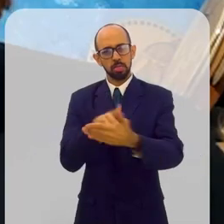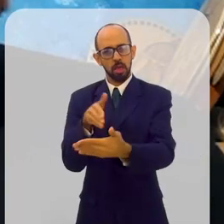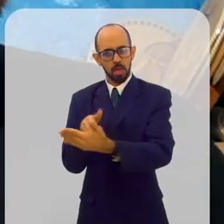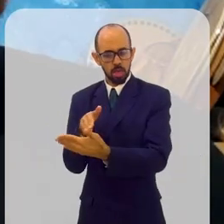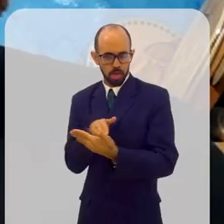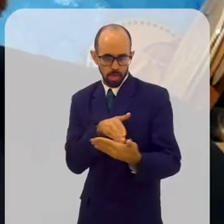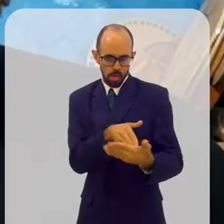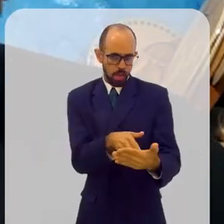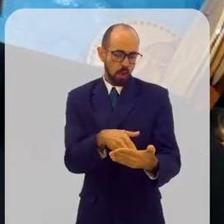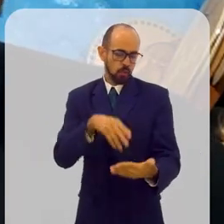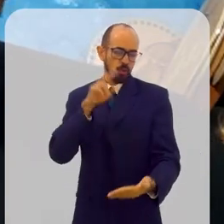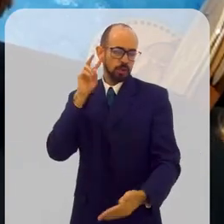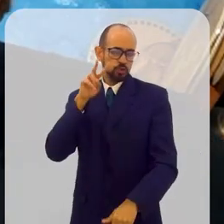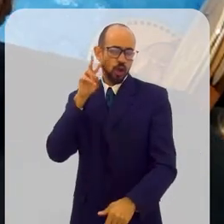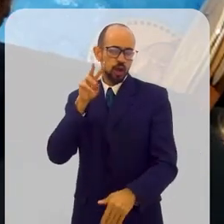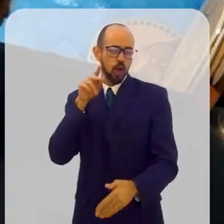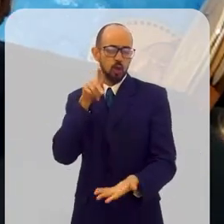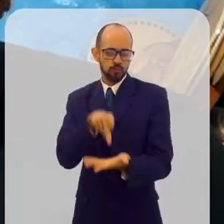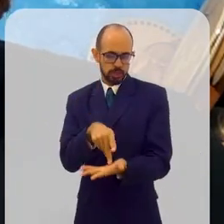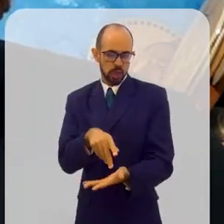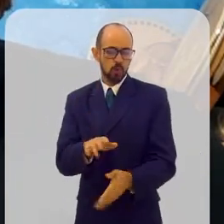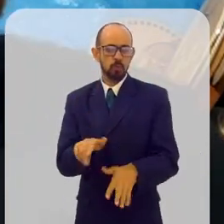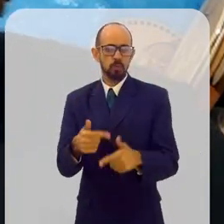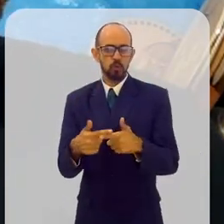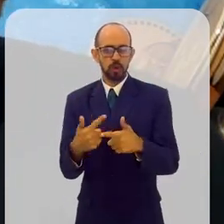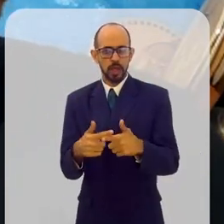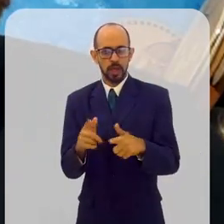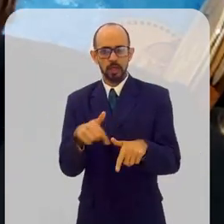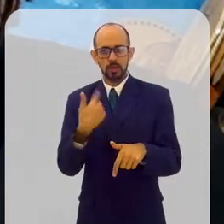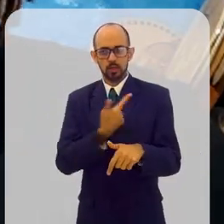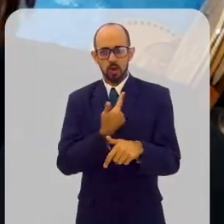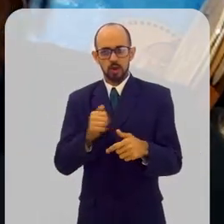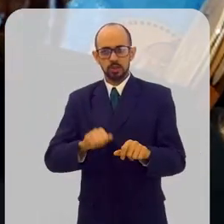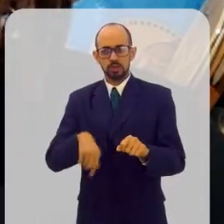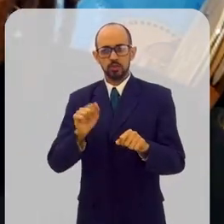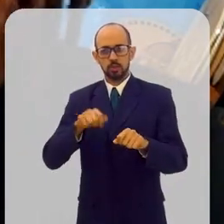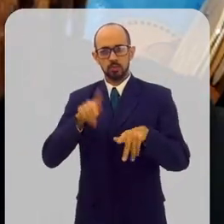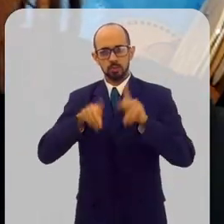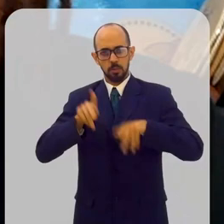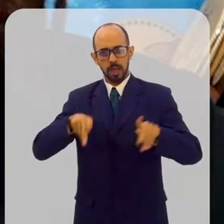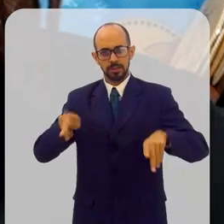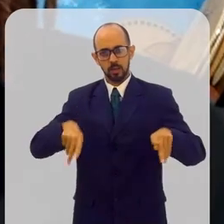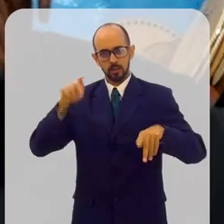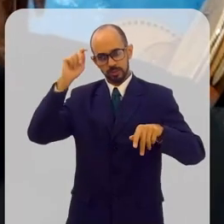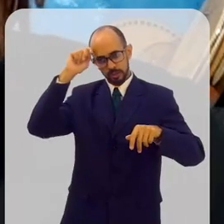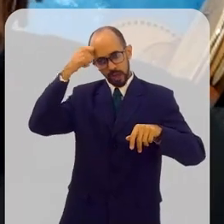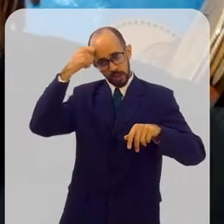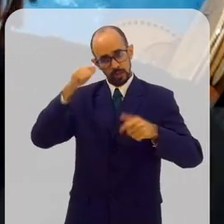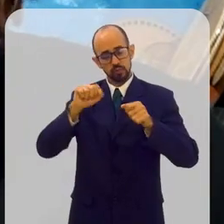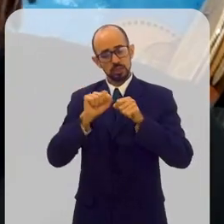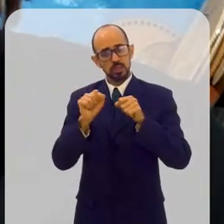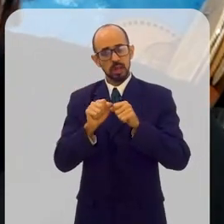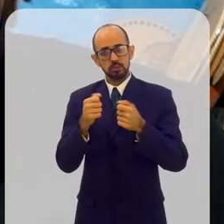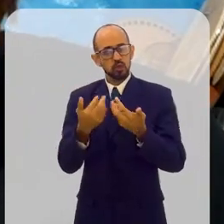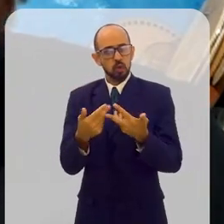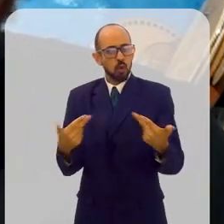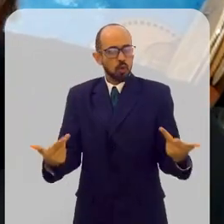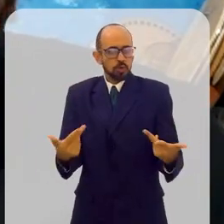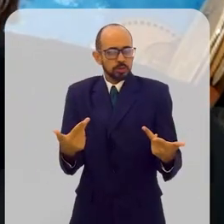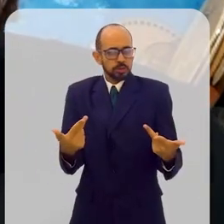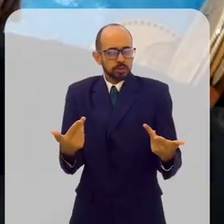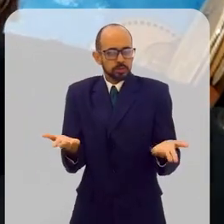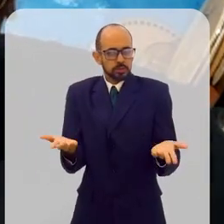passam por esse embate concreto com a história oficial, né? Porque a gente, quanto povo preto, produziu muita